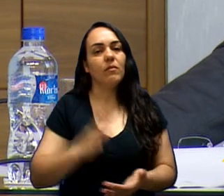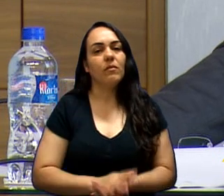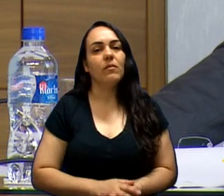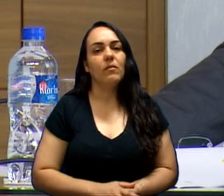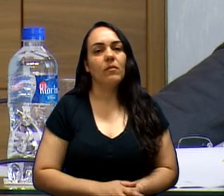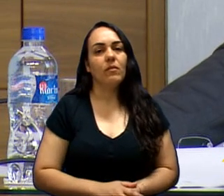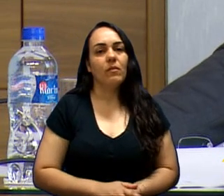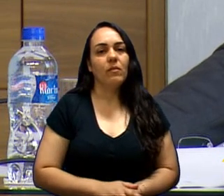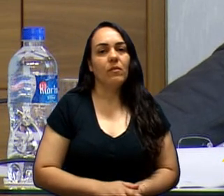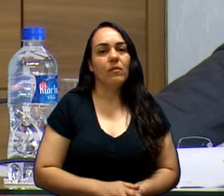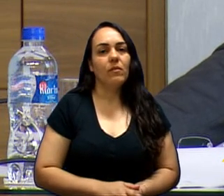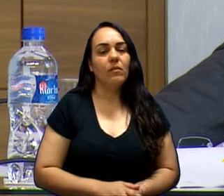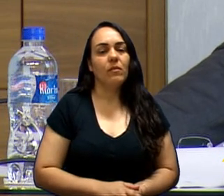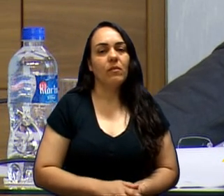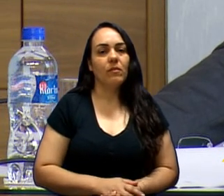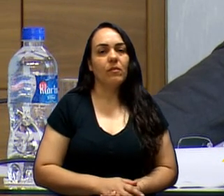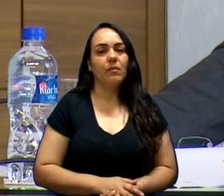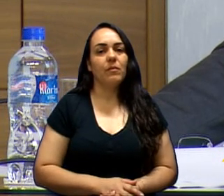Não.